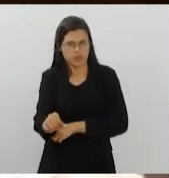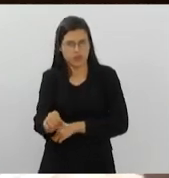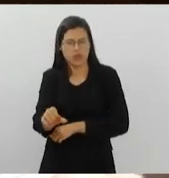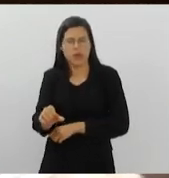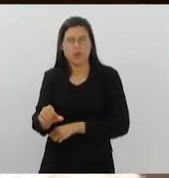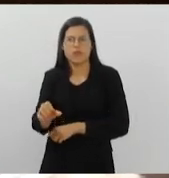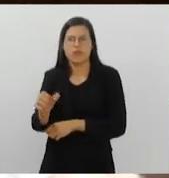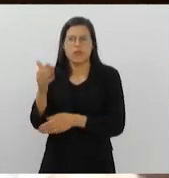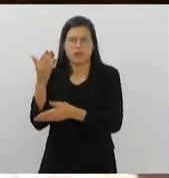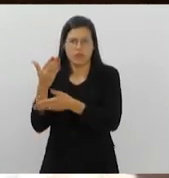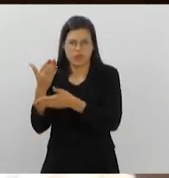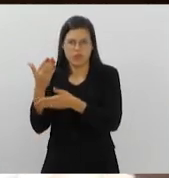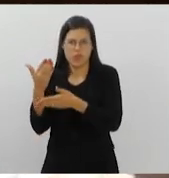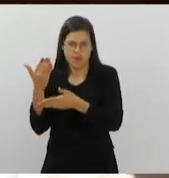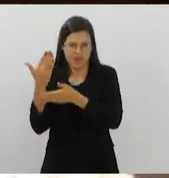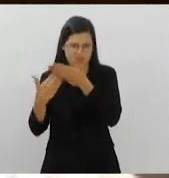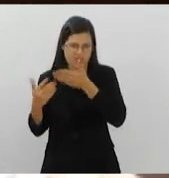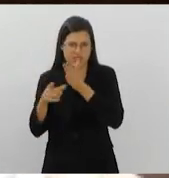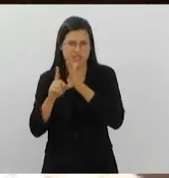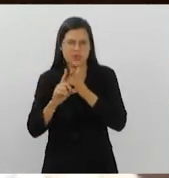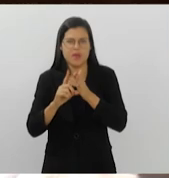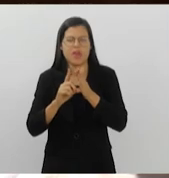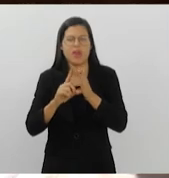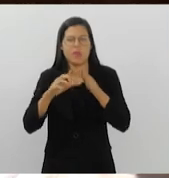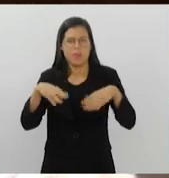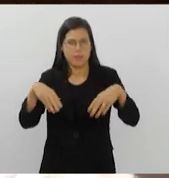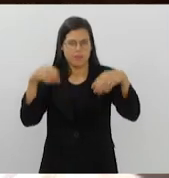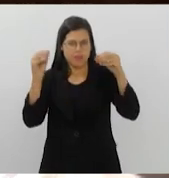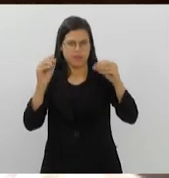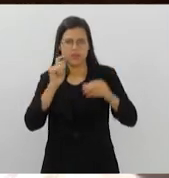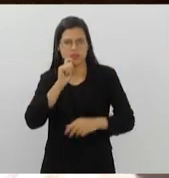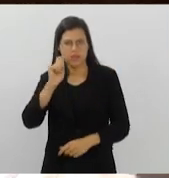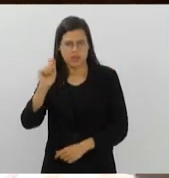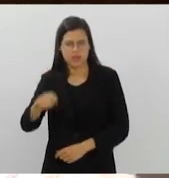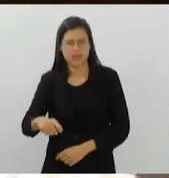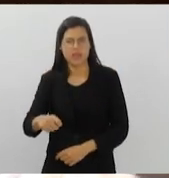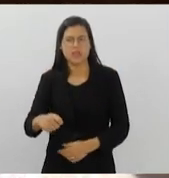Palácio Tiradentes, junto com o senhor, ele falou, olha,